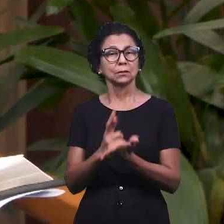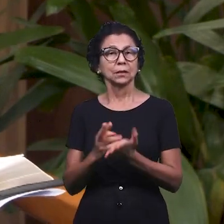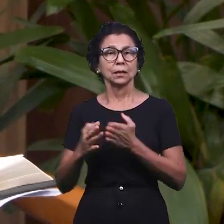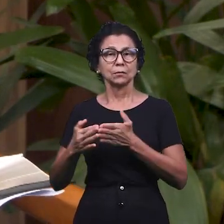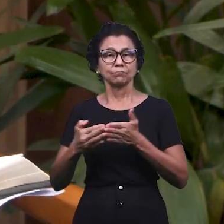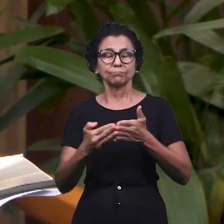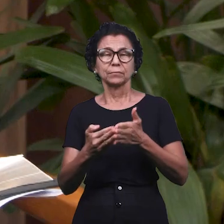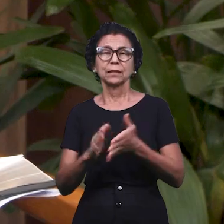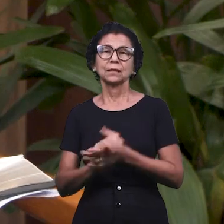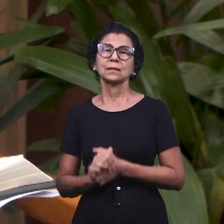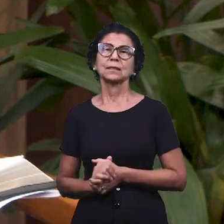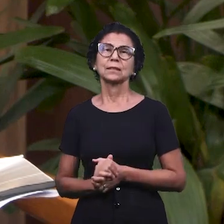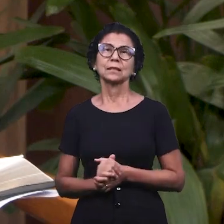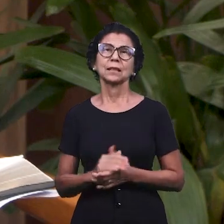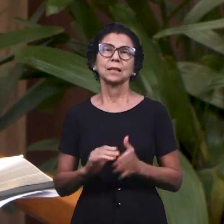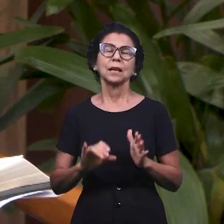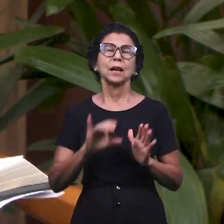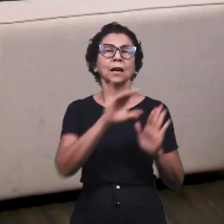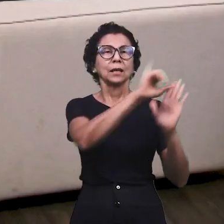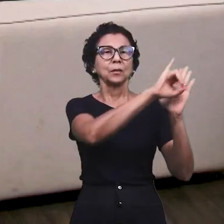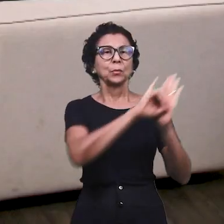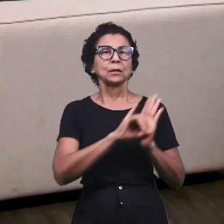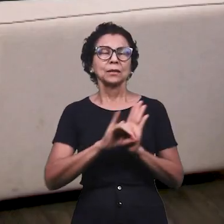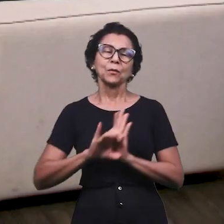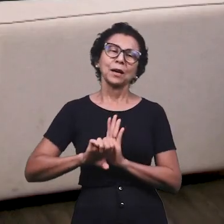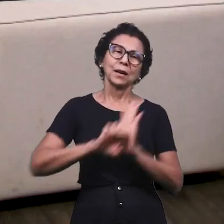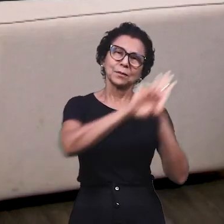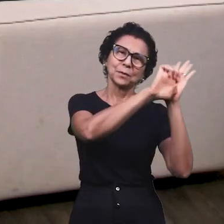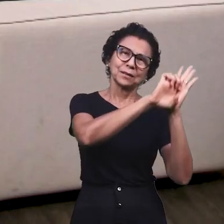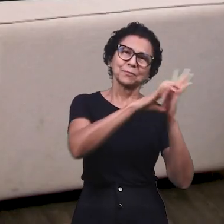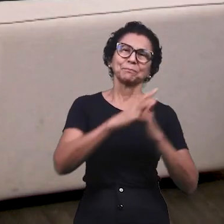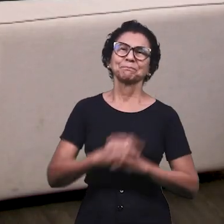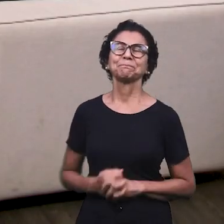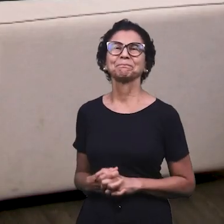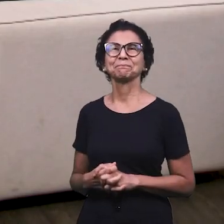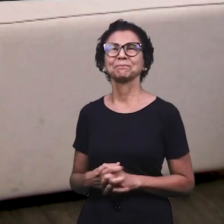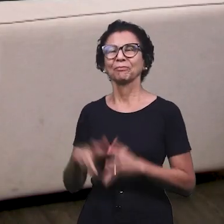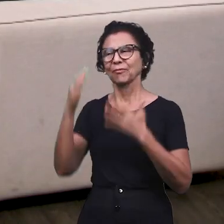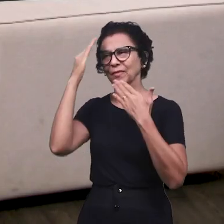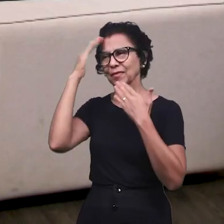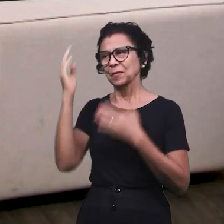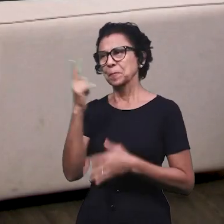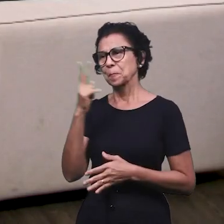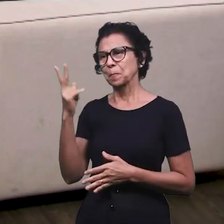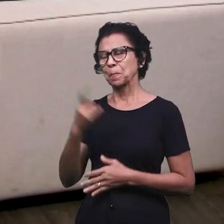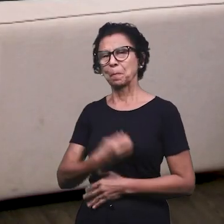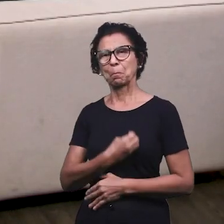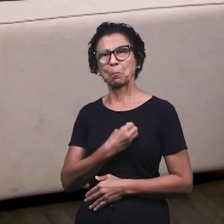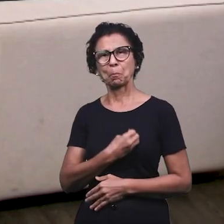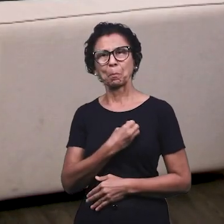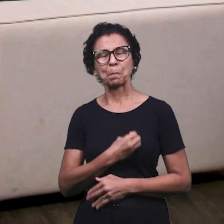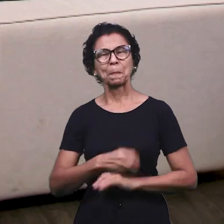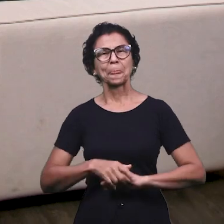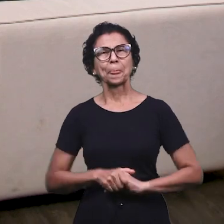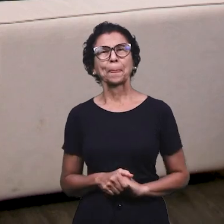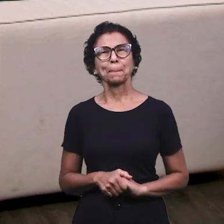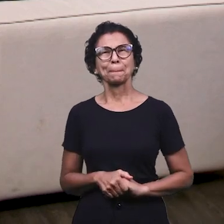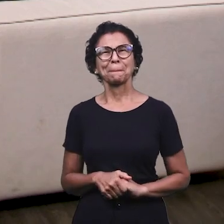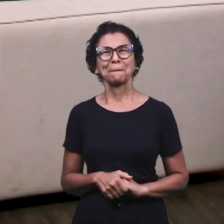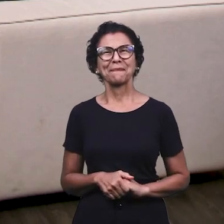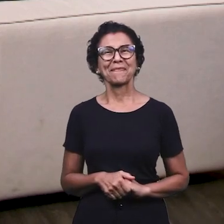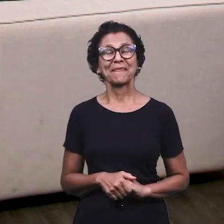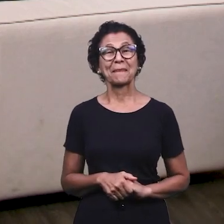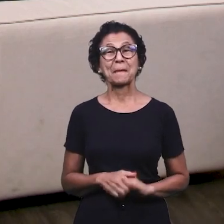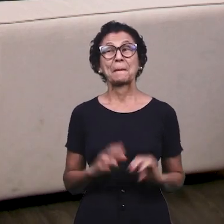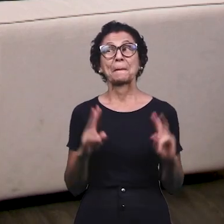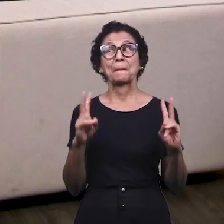importação e exportação. Não é isso mesmo? É isso aí. Agradeço a você, Daniel, ao Bruno, pela participação aqui. Acho que